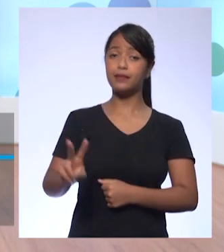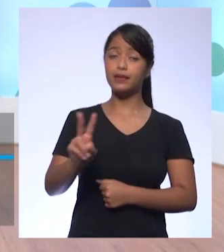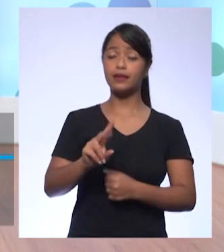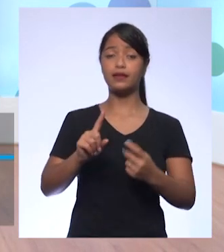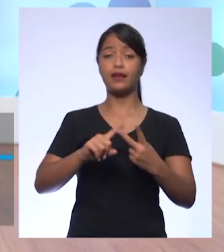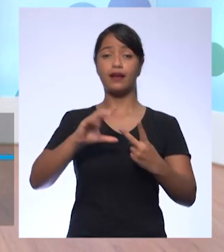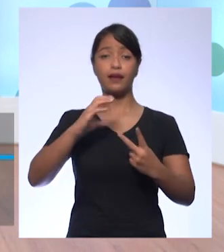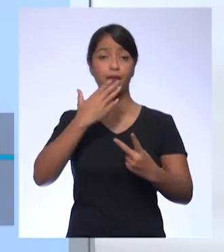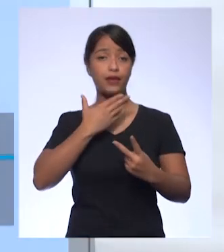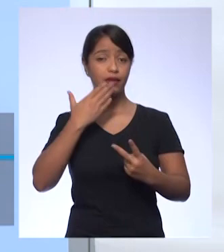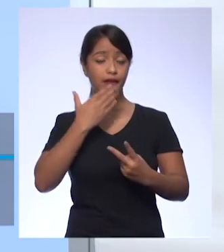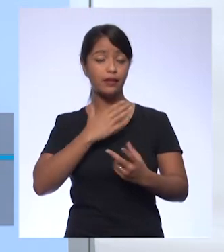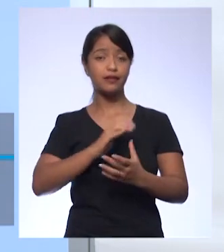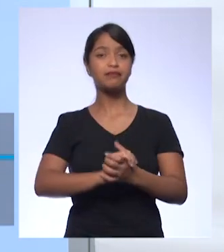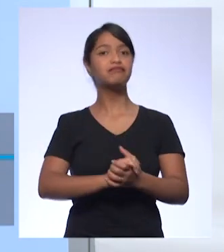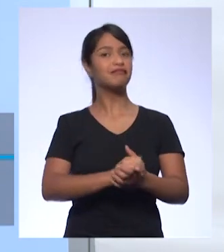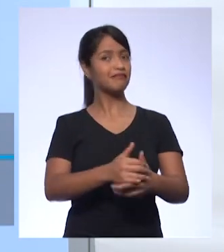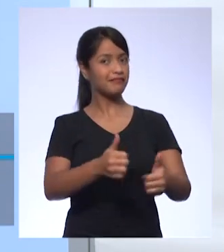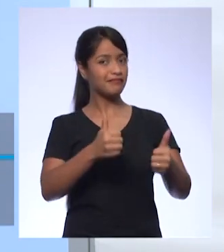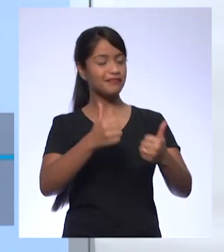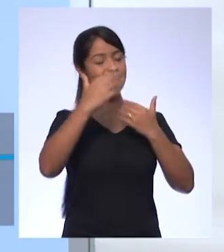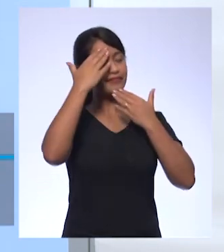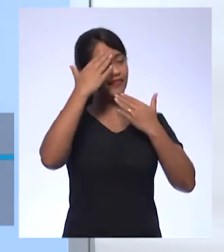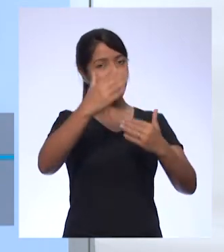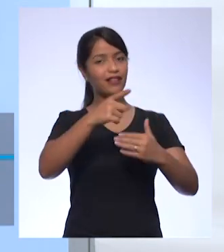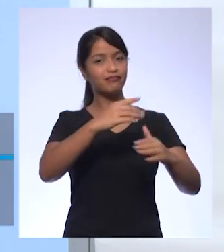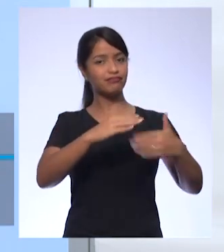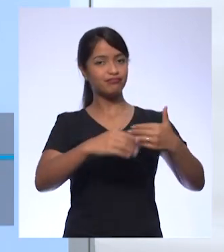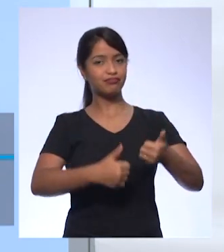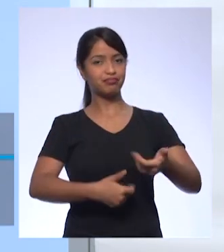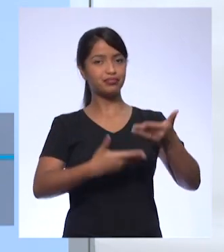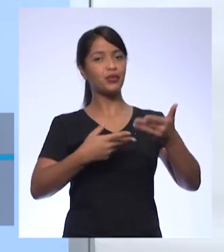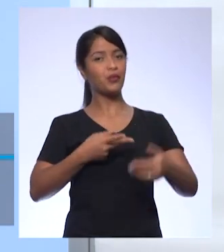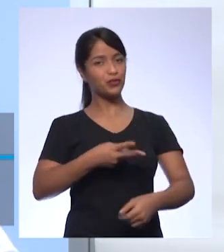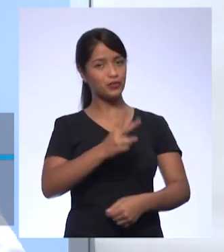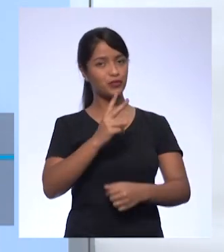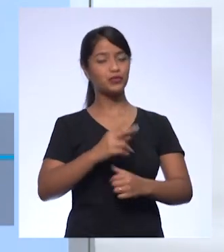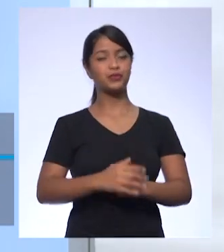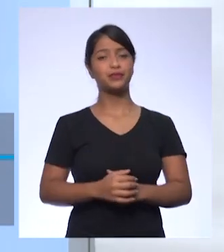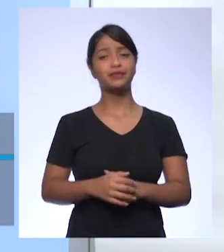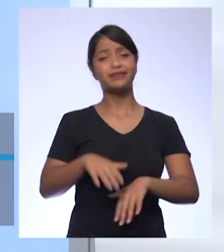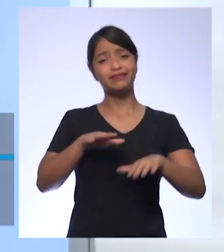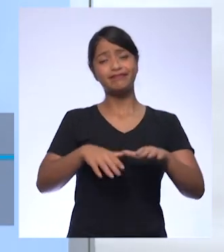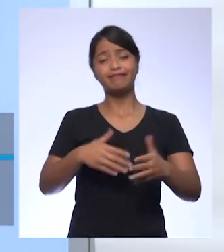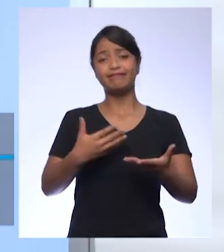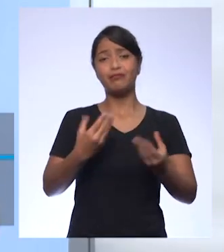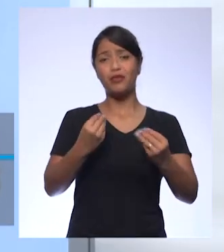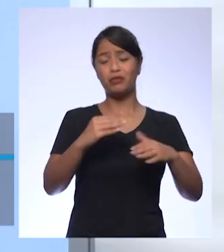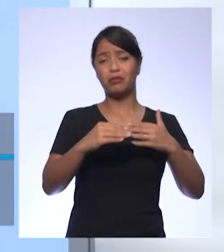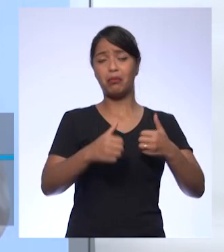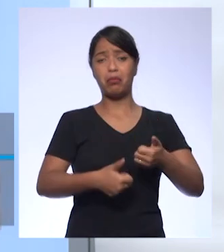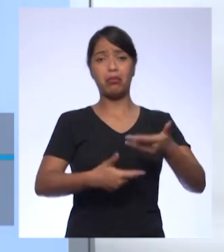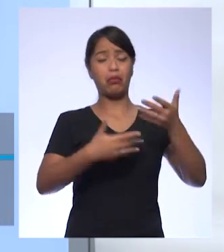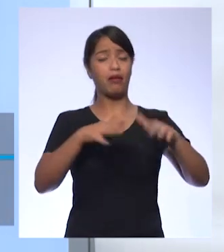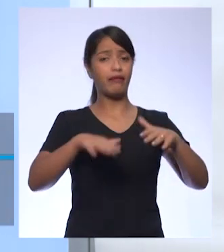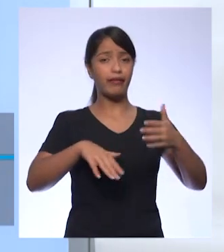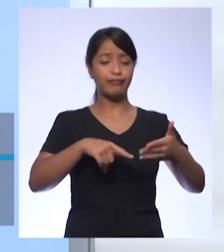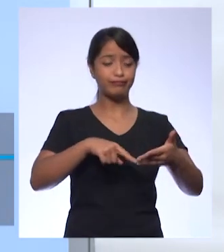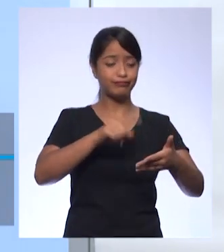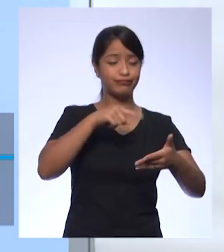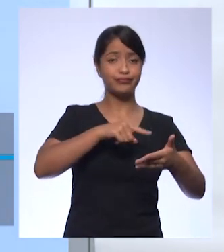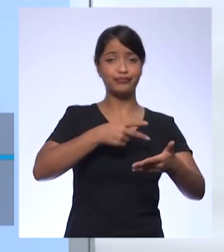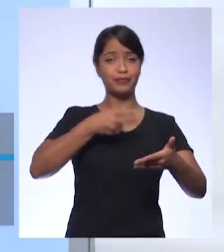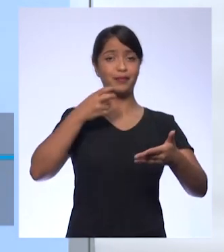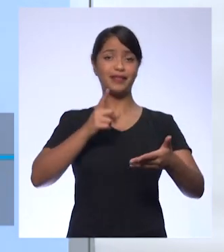Muito bem, Vitória, obrigado, viu? Continue colaborando, tá bom? Né? É que a gente, infelizmente, é muita gente, a gente acaba passando alguns,